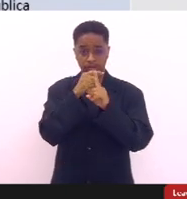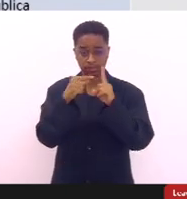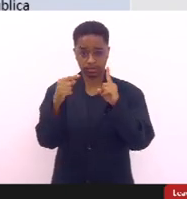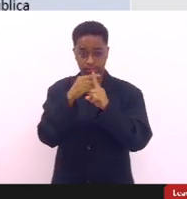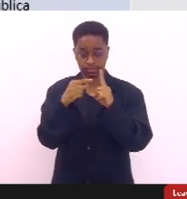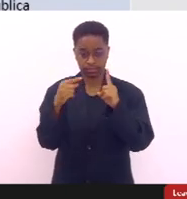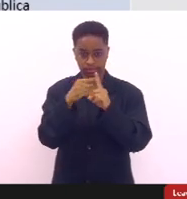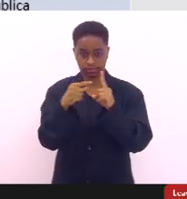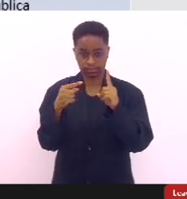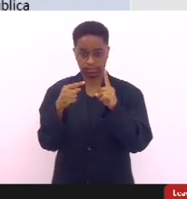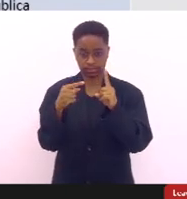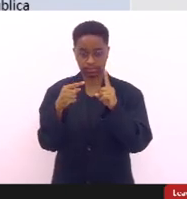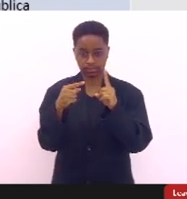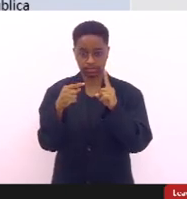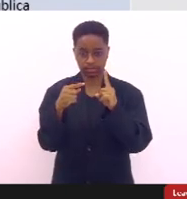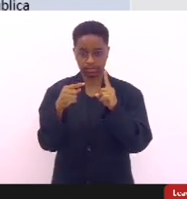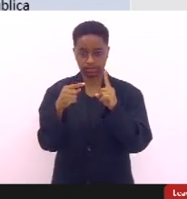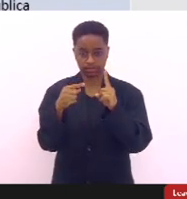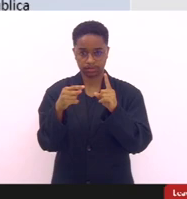Inadimplente.